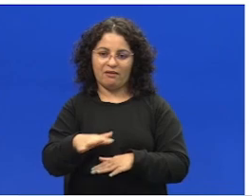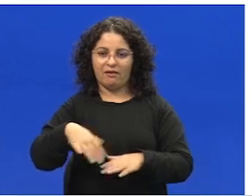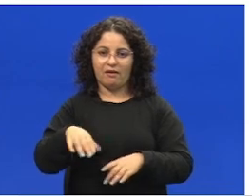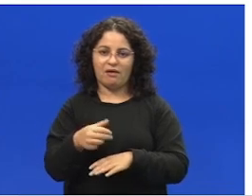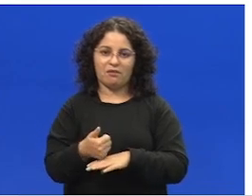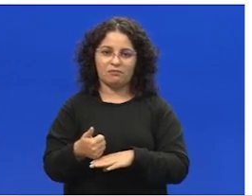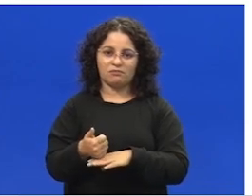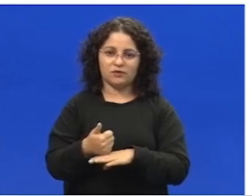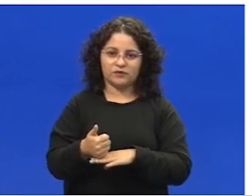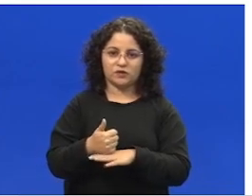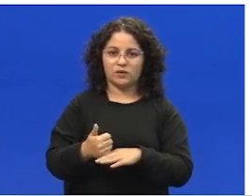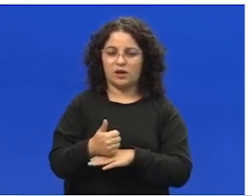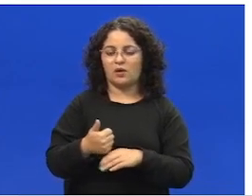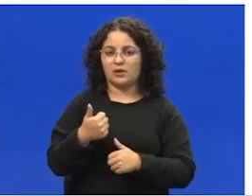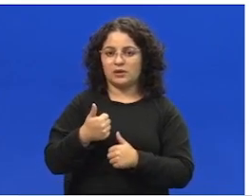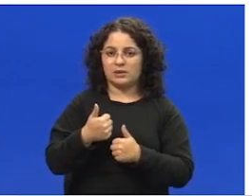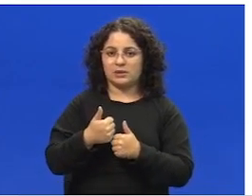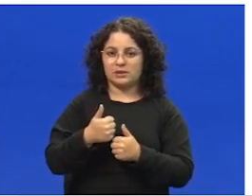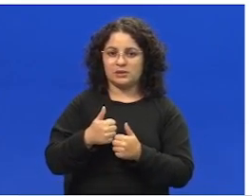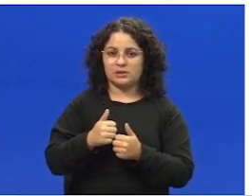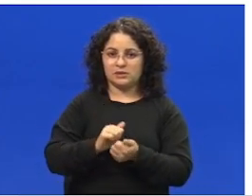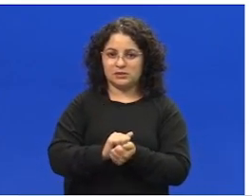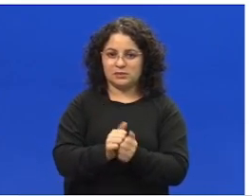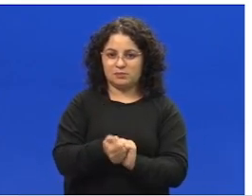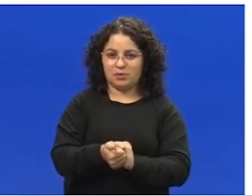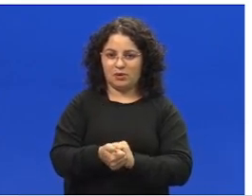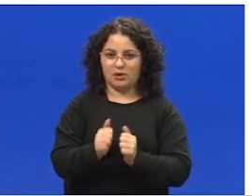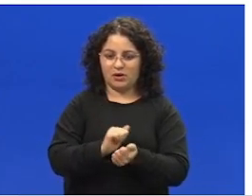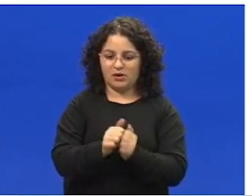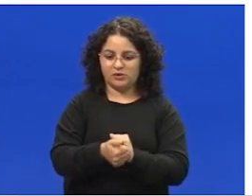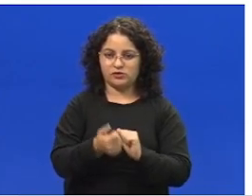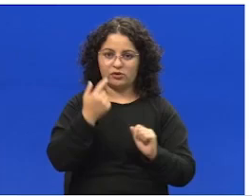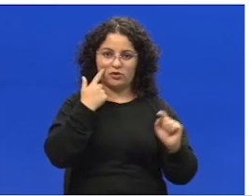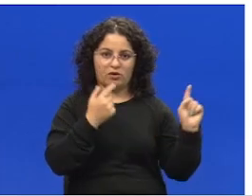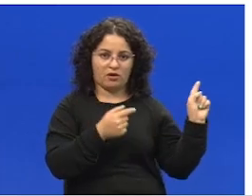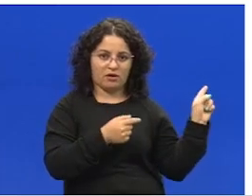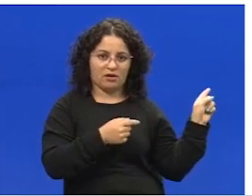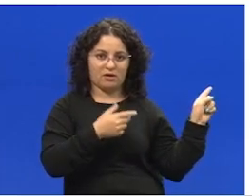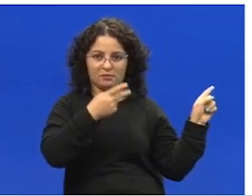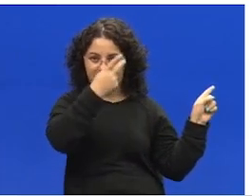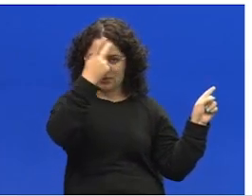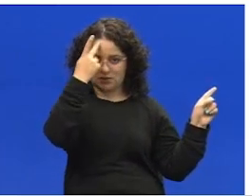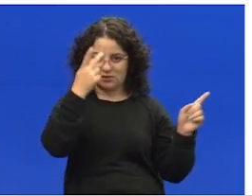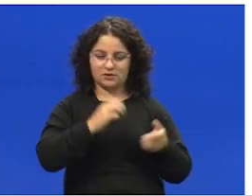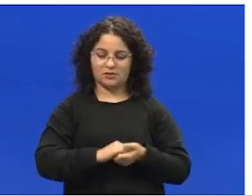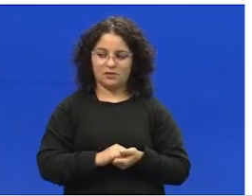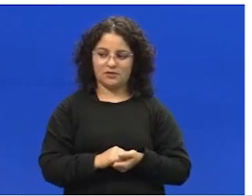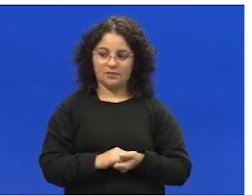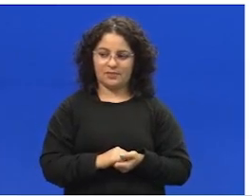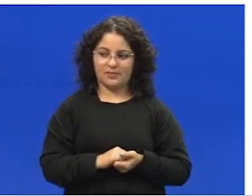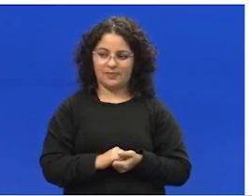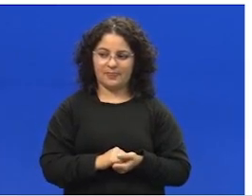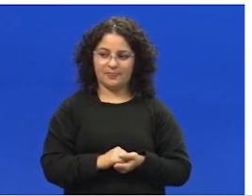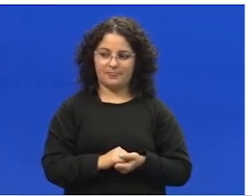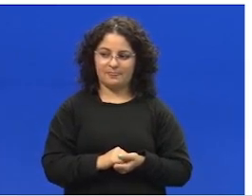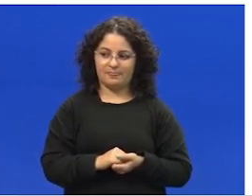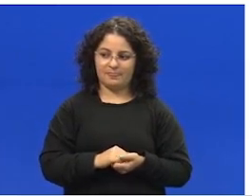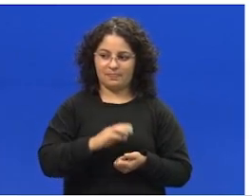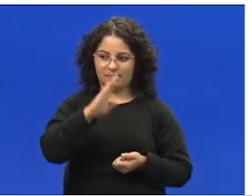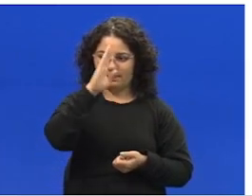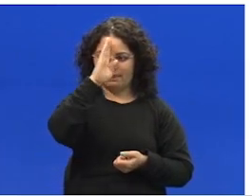pouco difícil de vermos essa situação no salto em altura, principalmente em